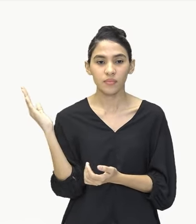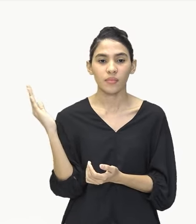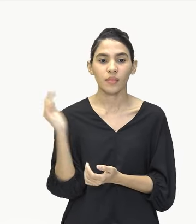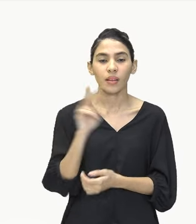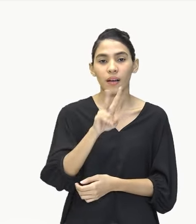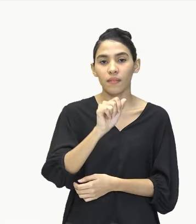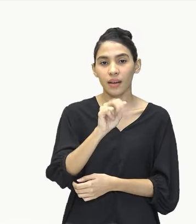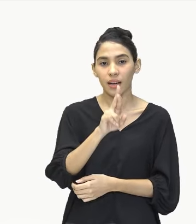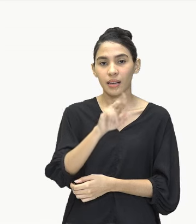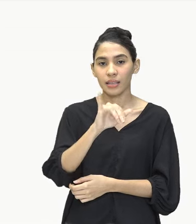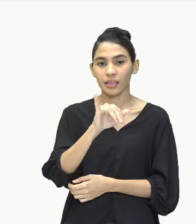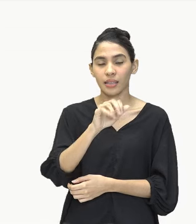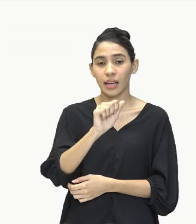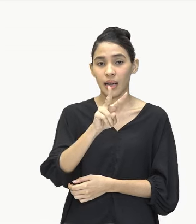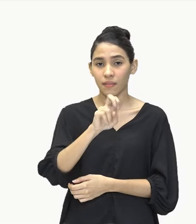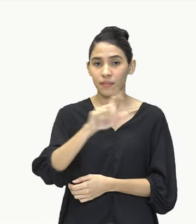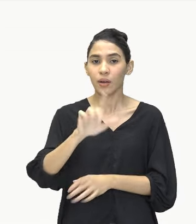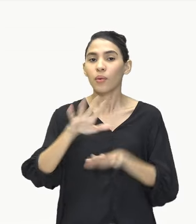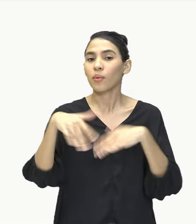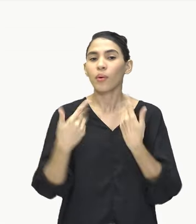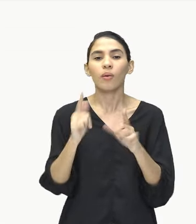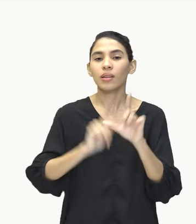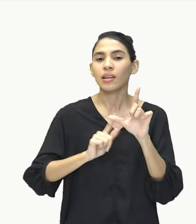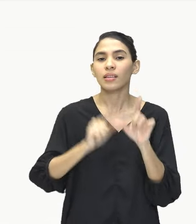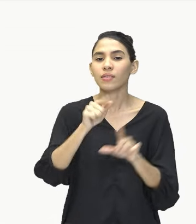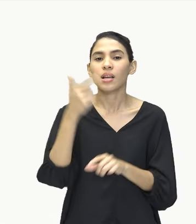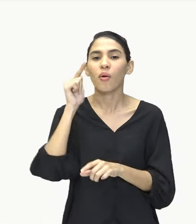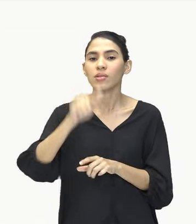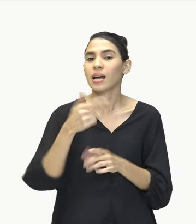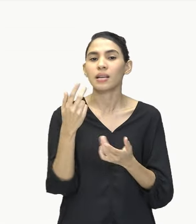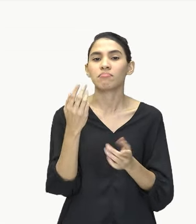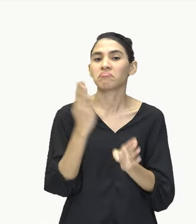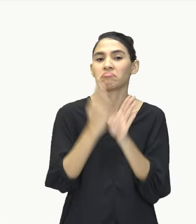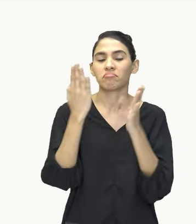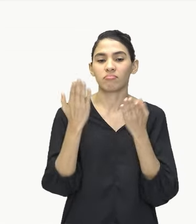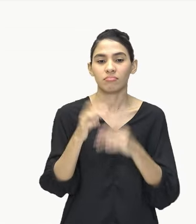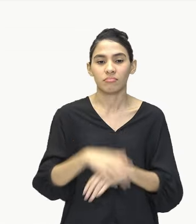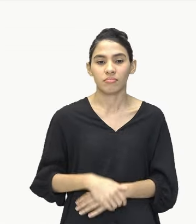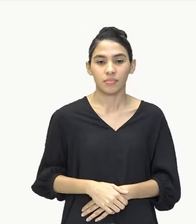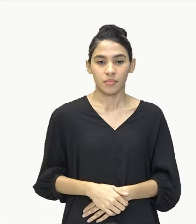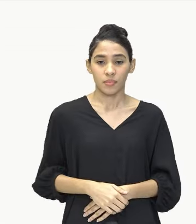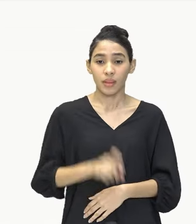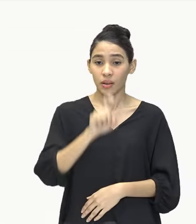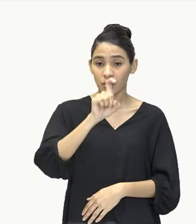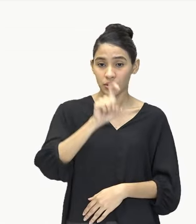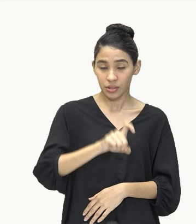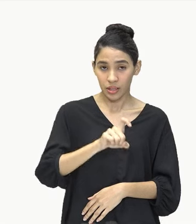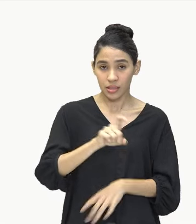Variável. Quais são as letrinhas que você consegue ver aí? O